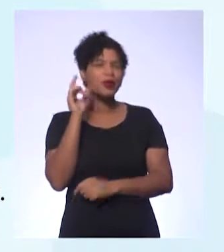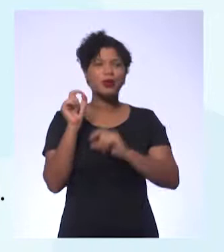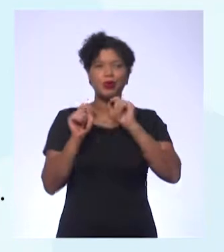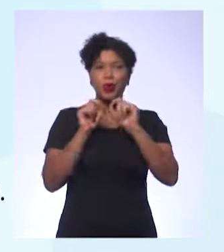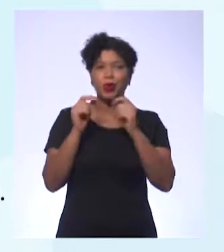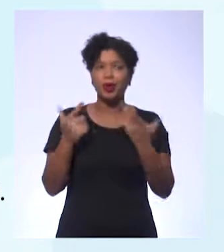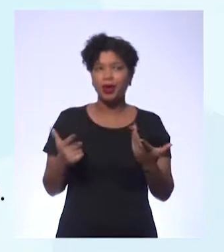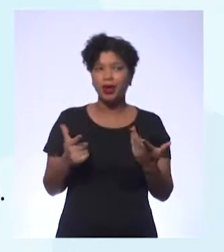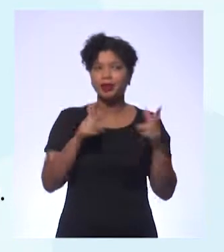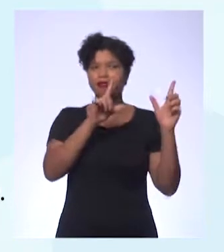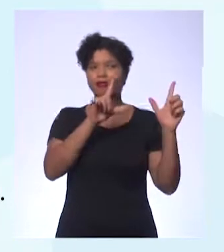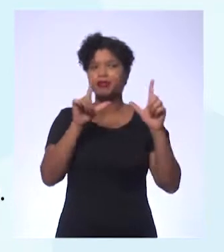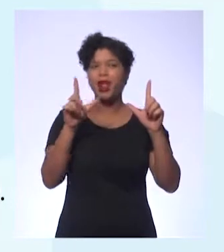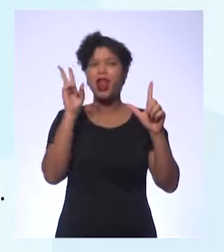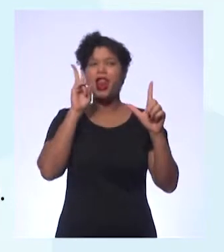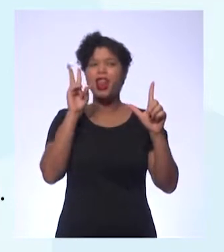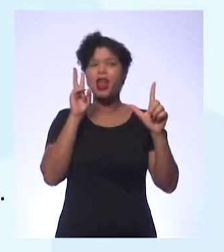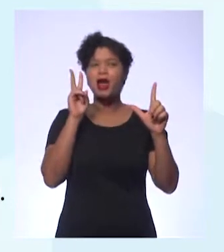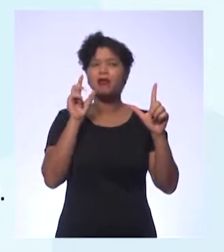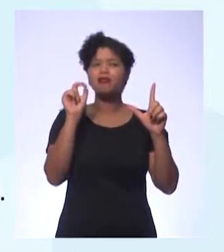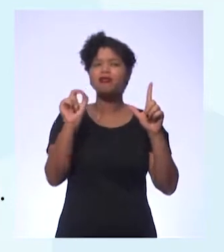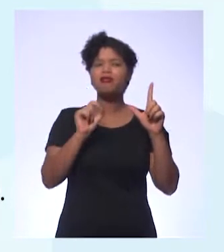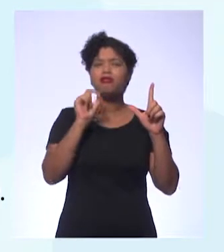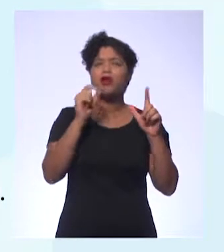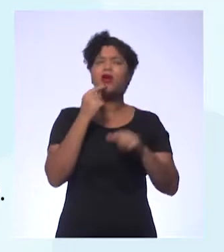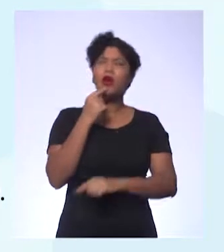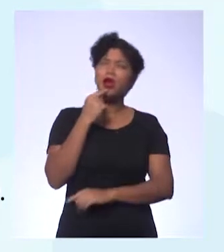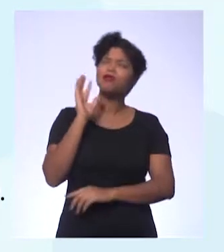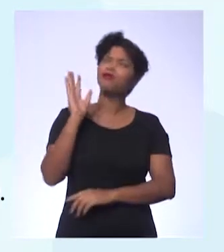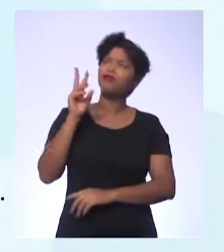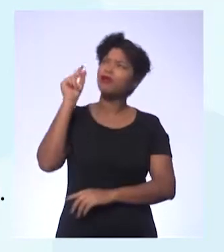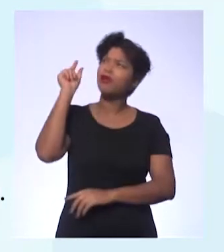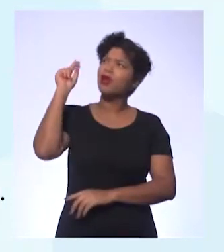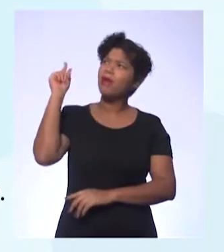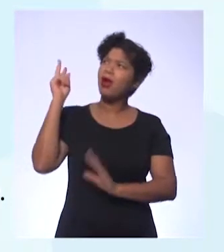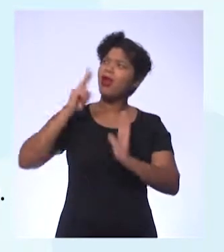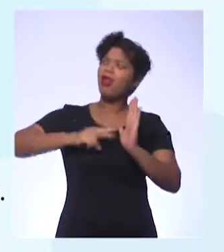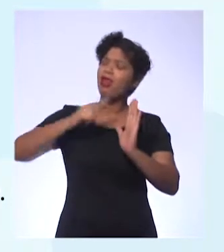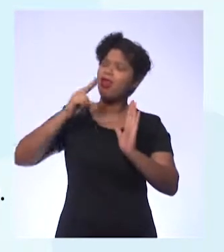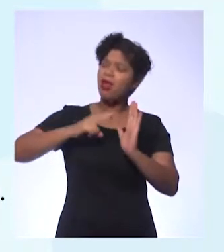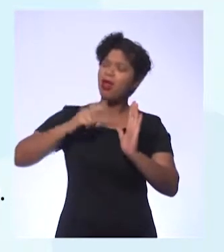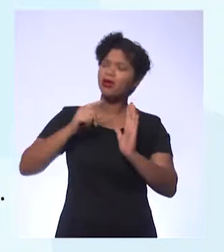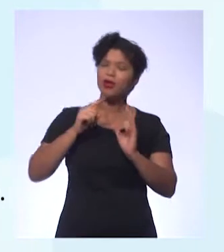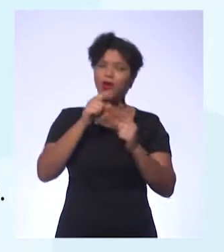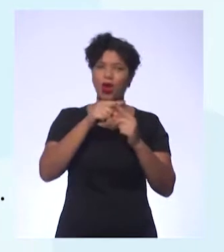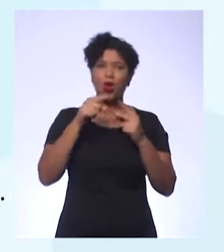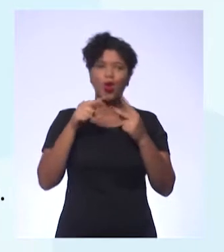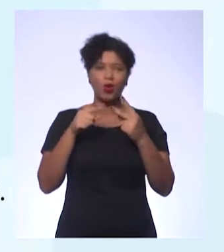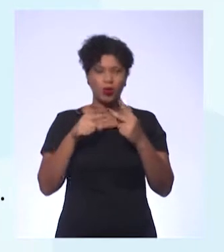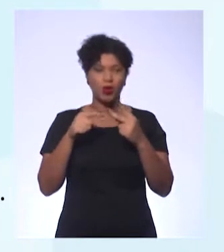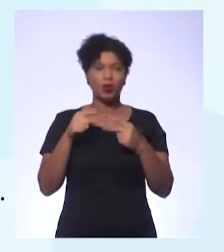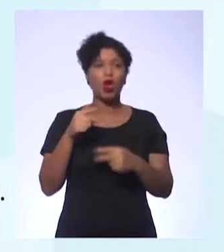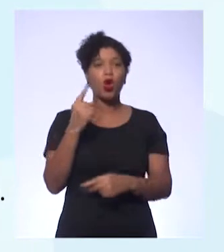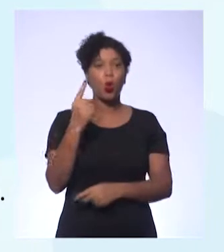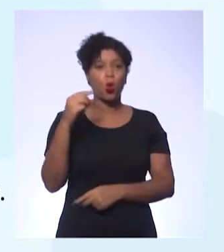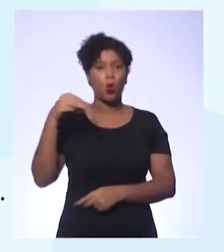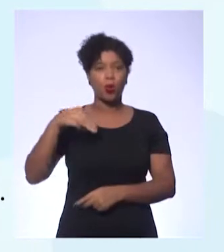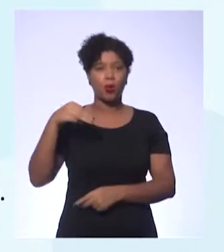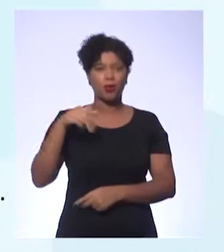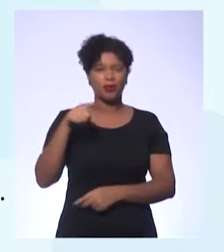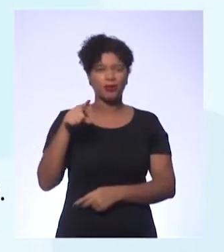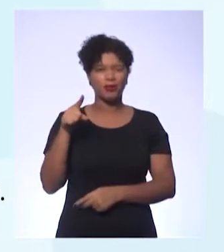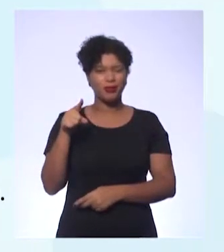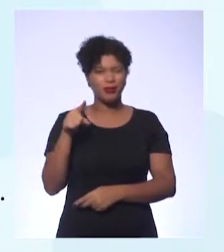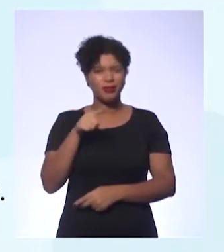associar a algo que você já ouviu, já leu em algum momento? Então, tem 2 imagens, eu vou deixar 1 minuto também para vocês pensarem